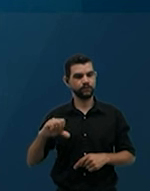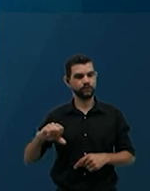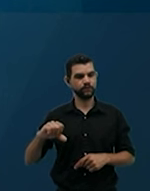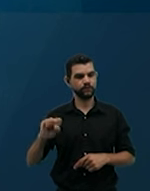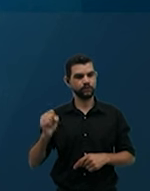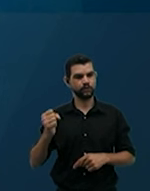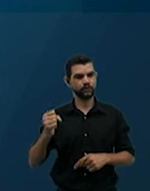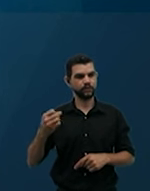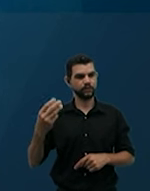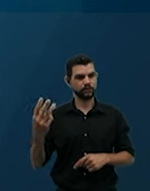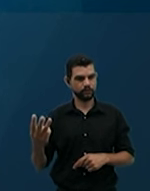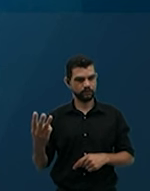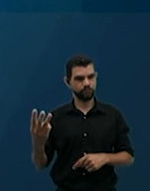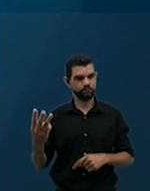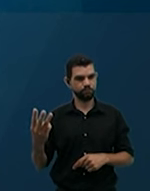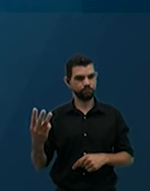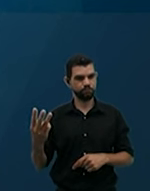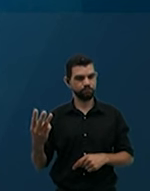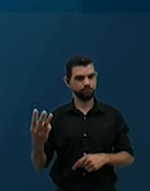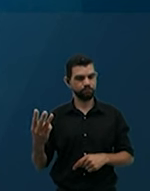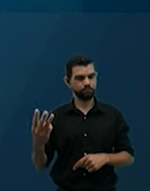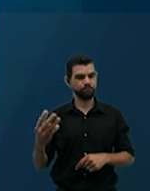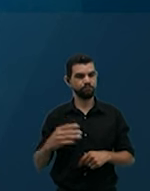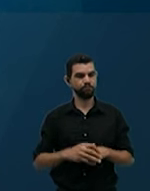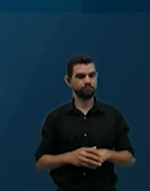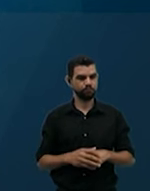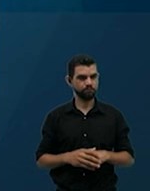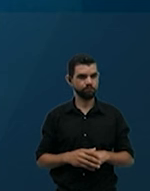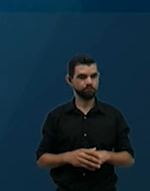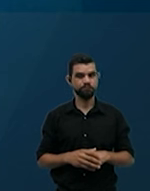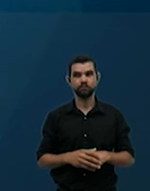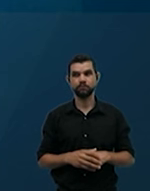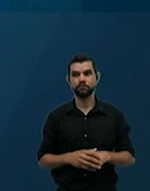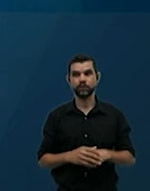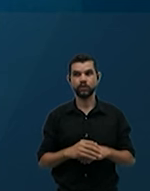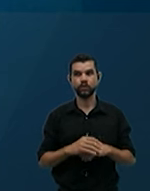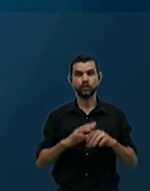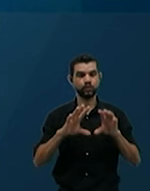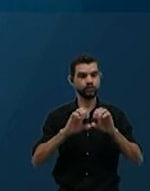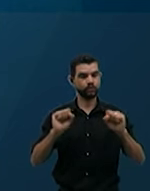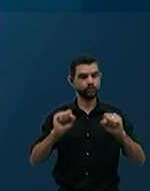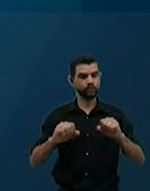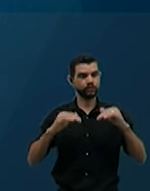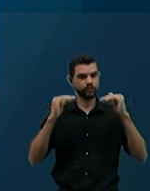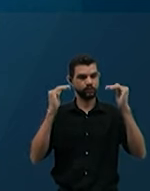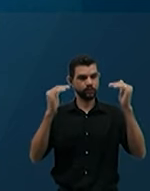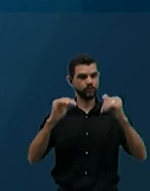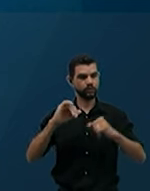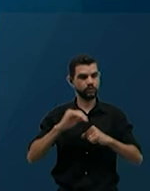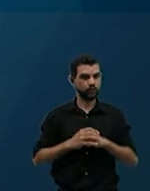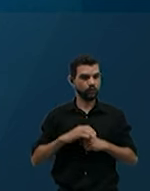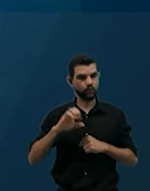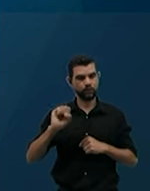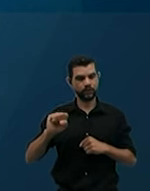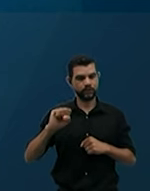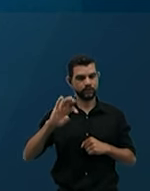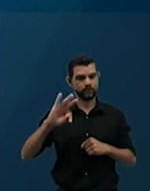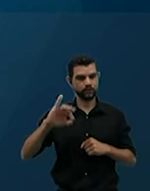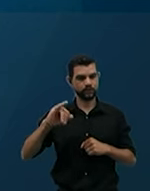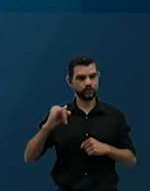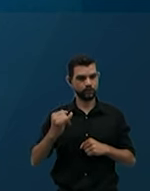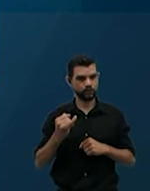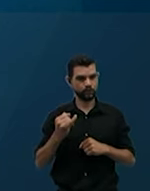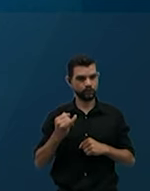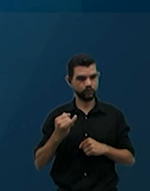886, 6º, do CPC de 2015, o Superior Tribunal de Justiça firmou entendimento de que o conteúdo do artigo